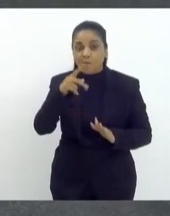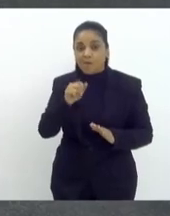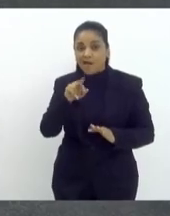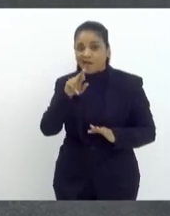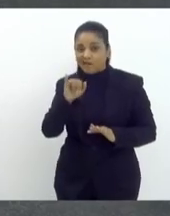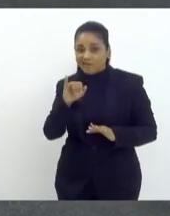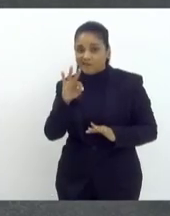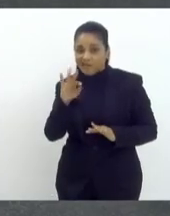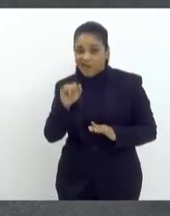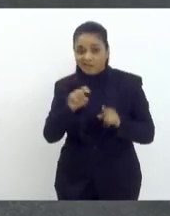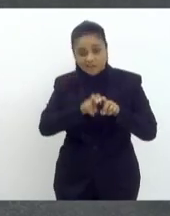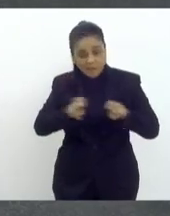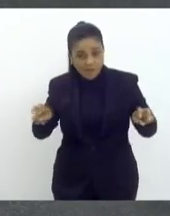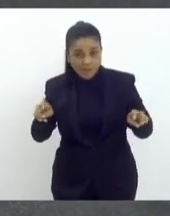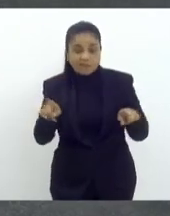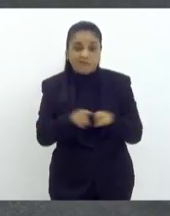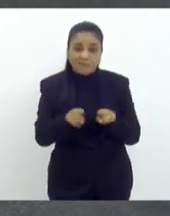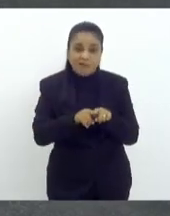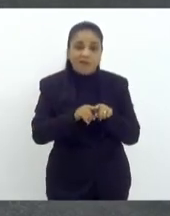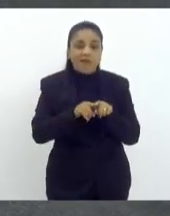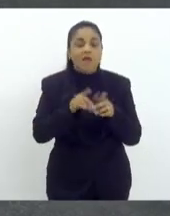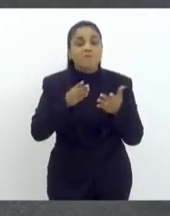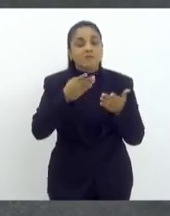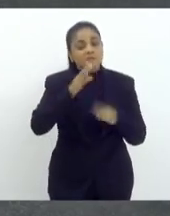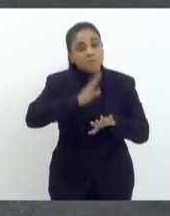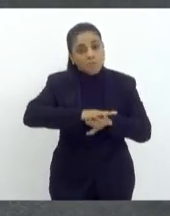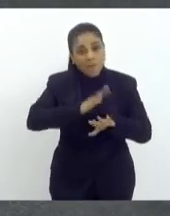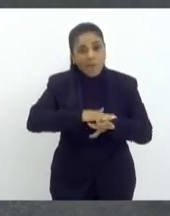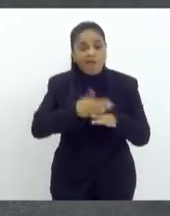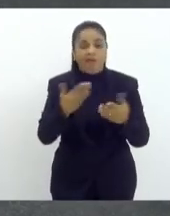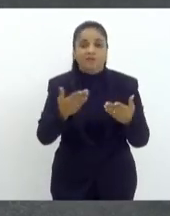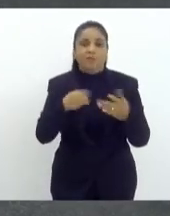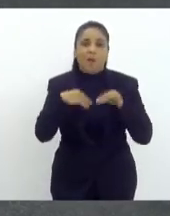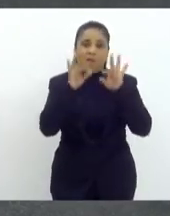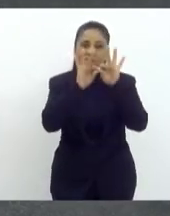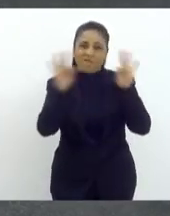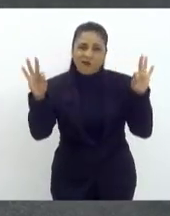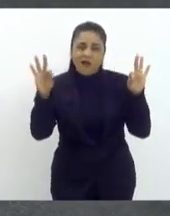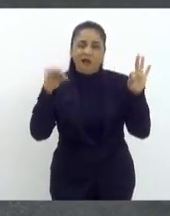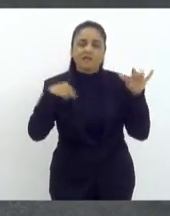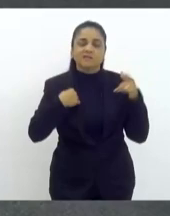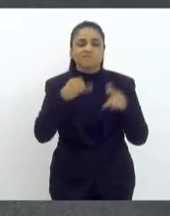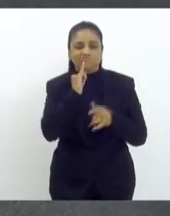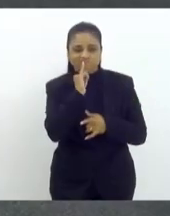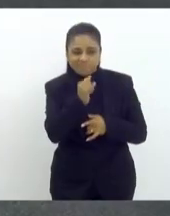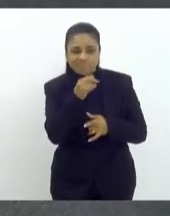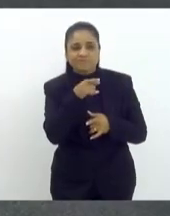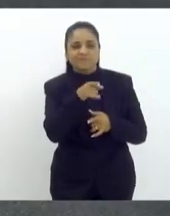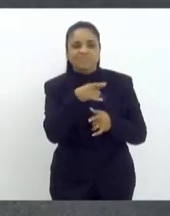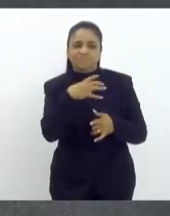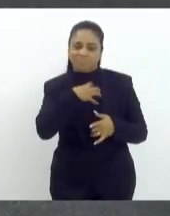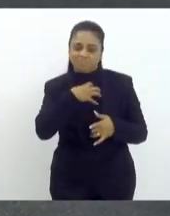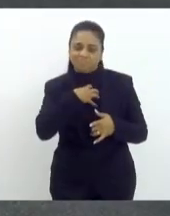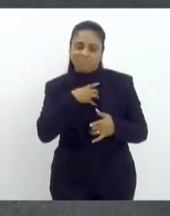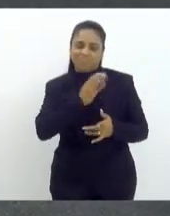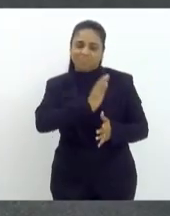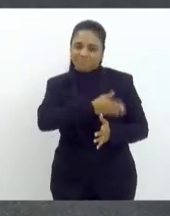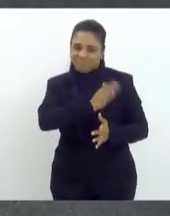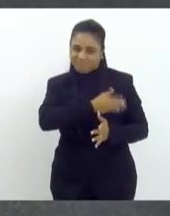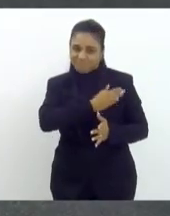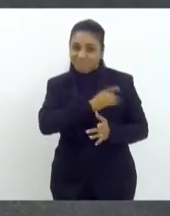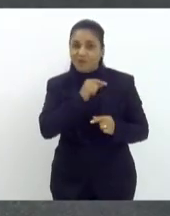exatamente por esse momento te ajudo porque tem uma frase que sempre fala eu sei que vossa excelência sente ela em seu coração